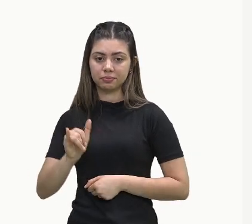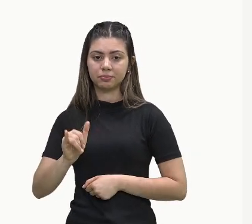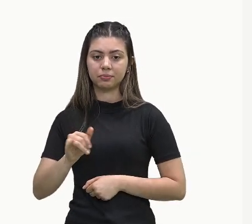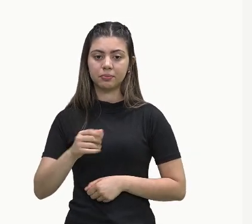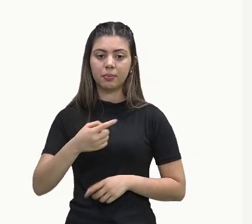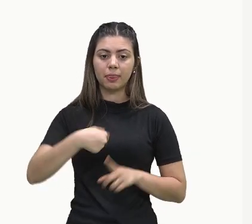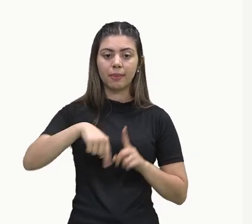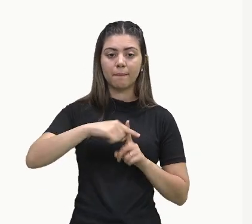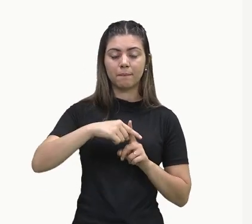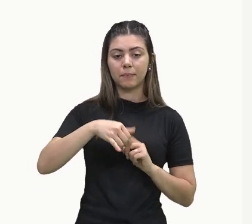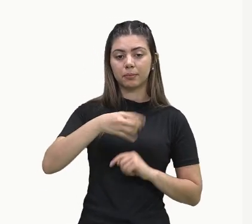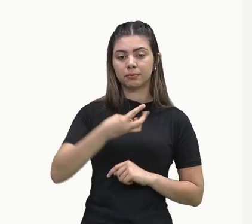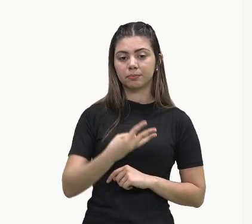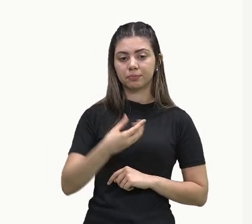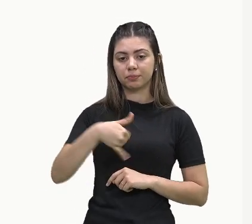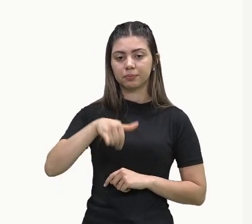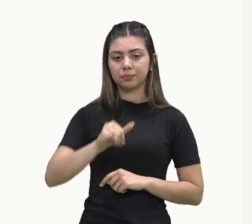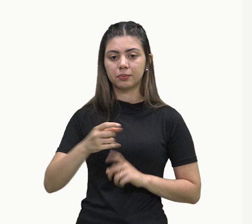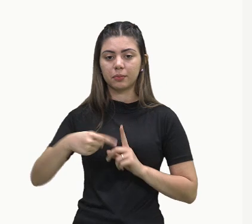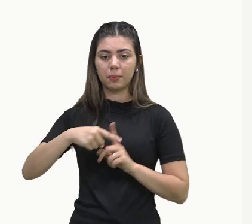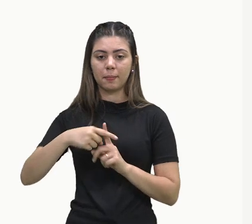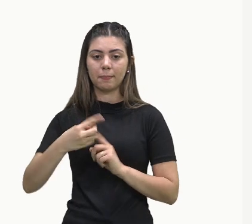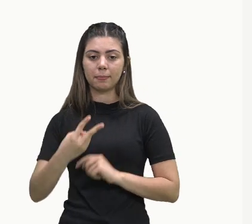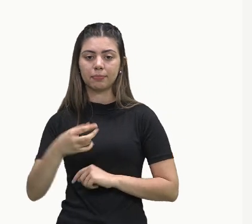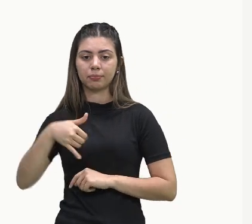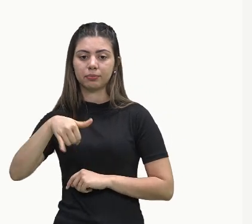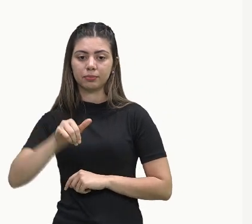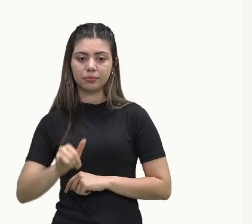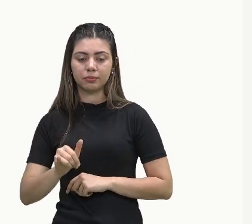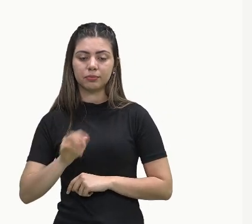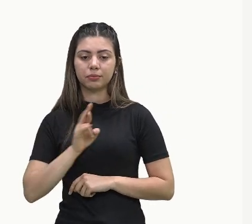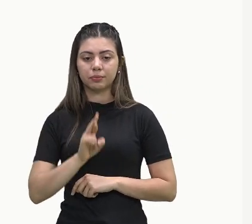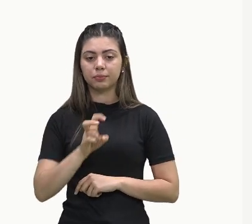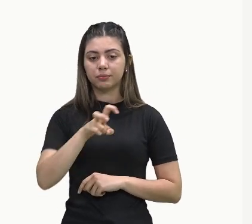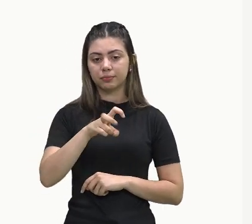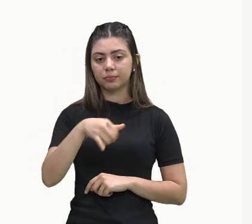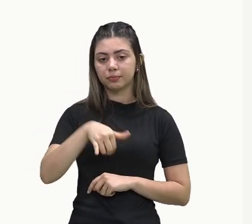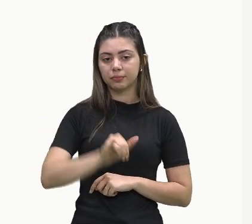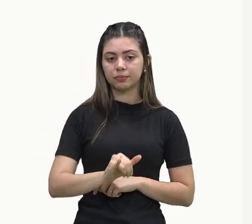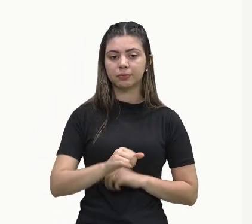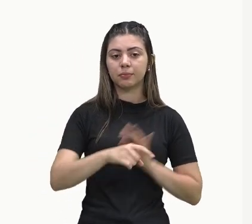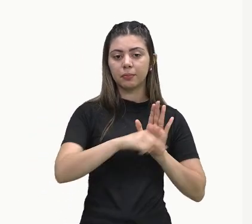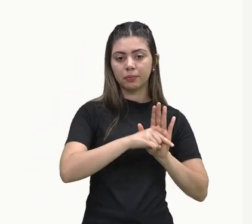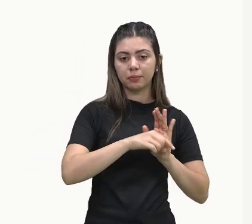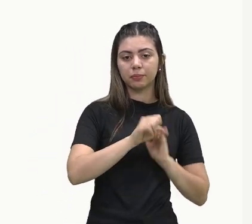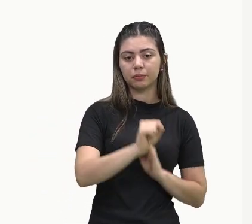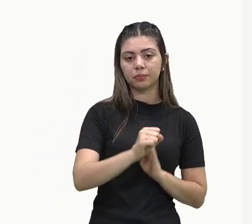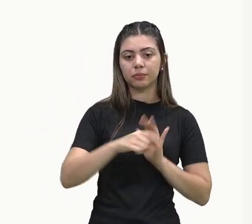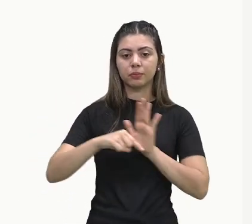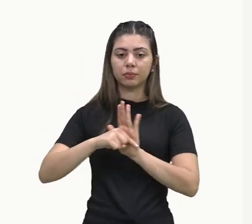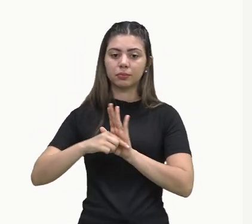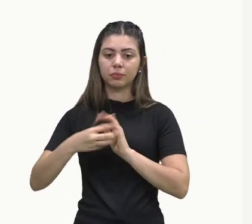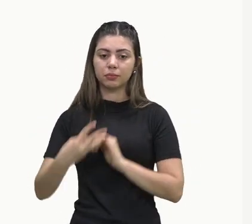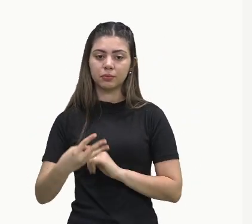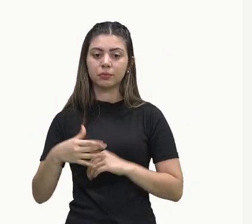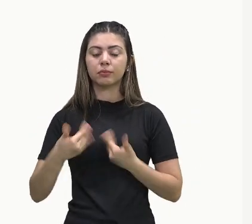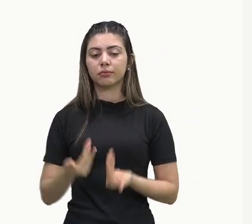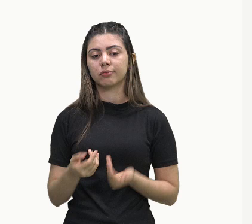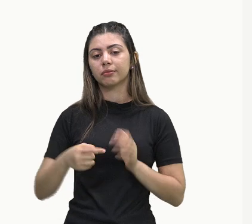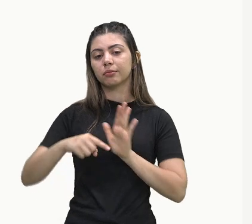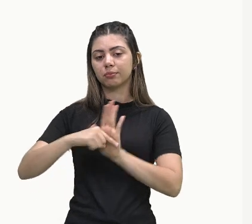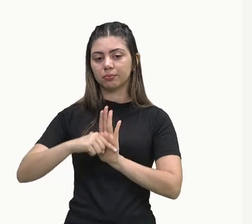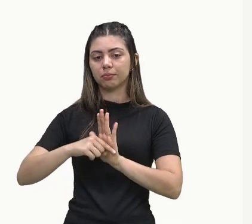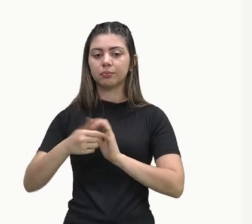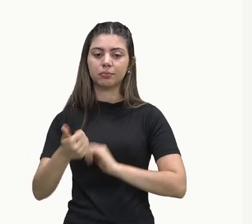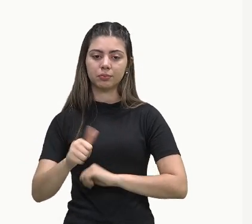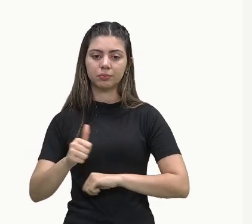+ 3y + 2y 5y -8 -3 - 11